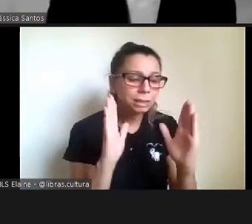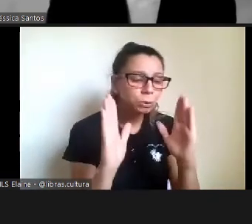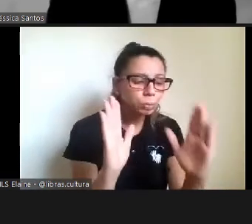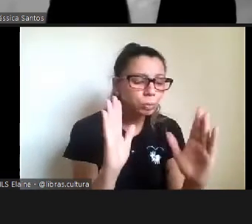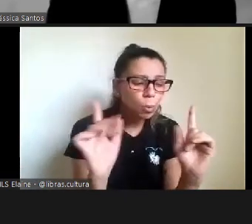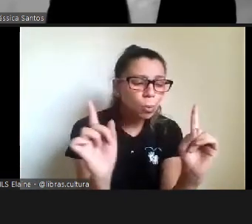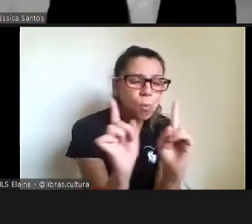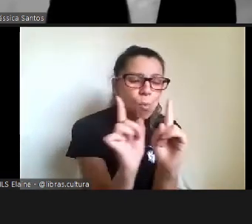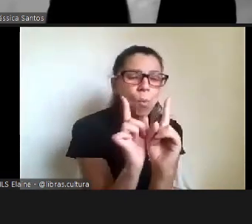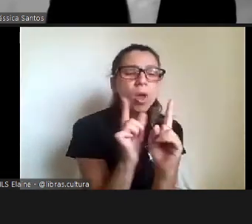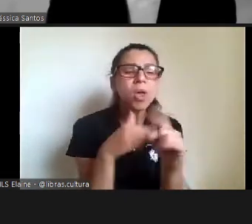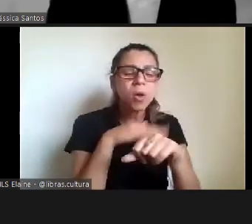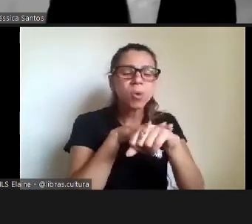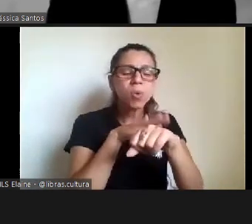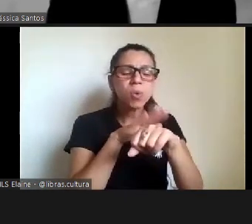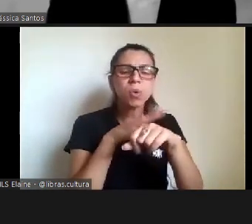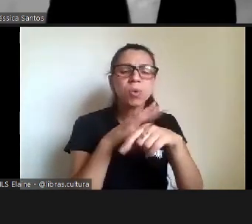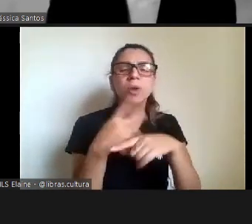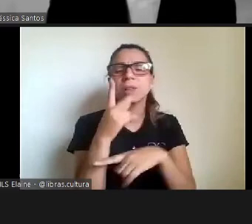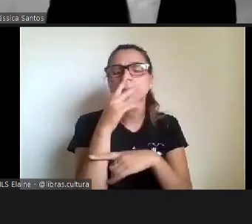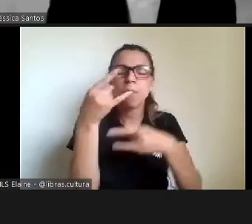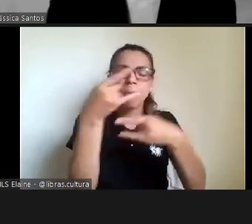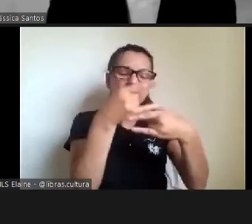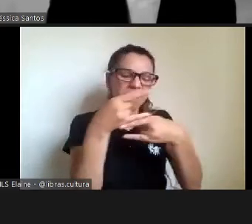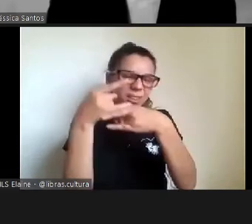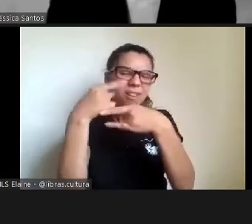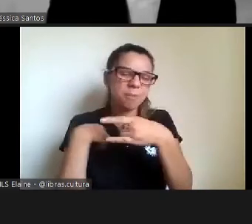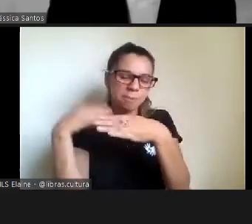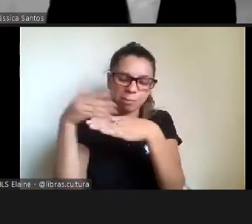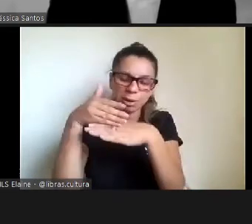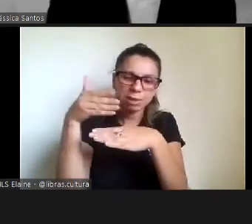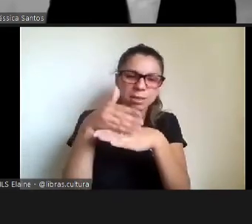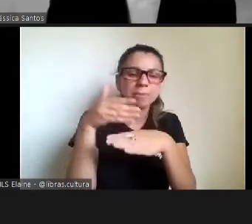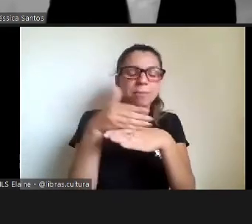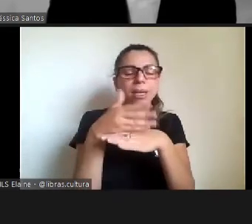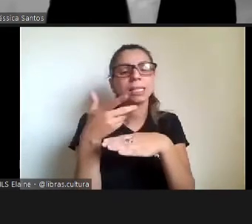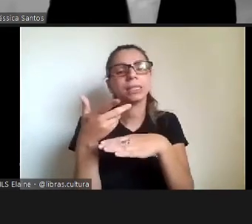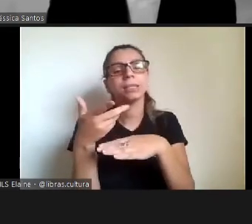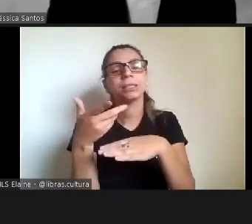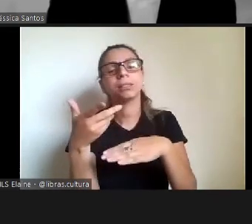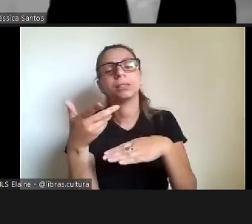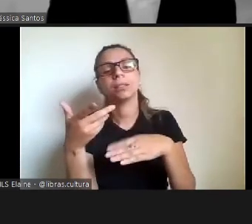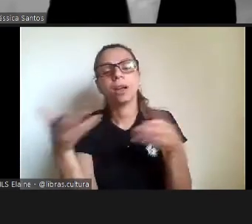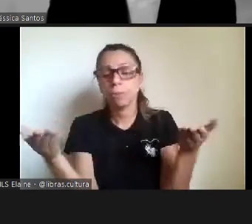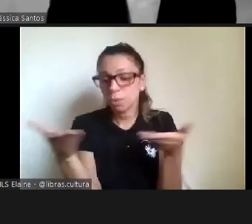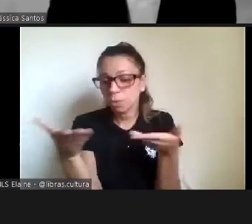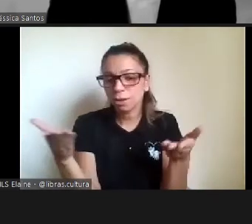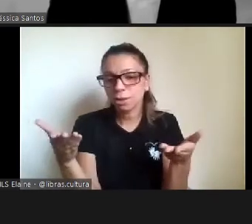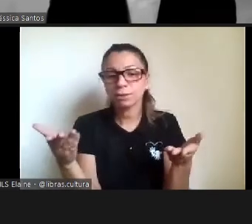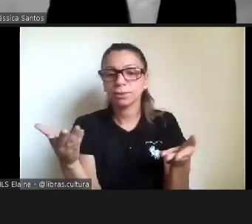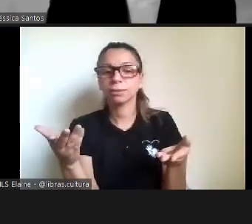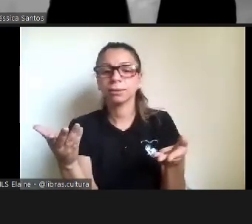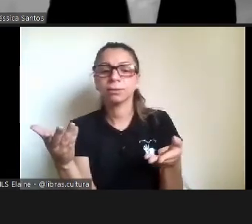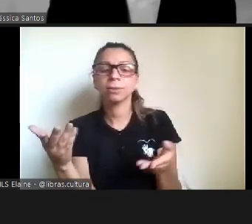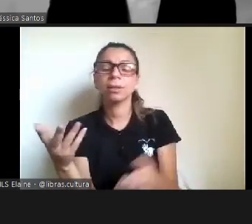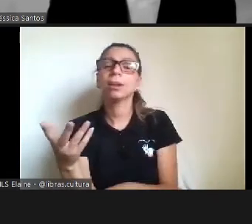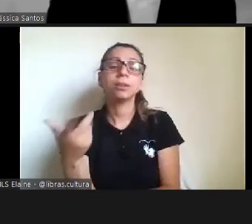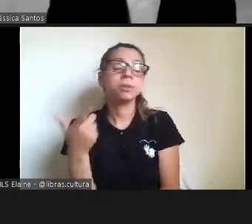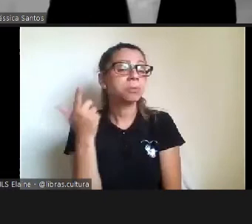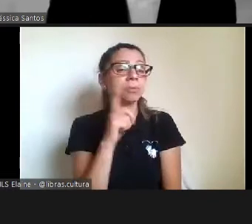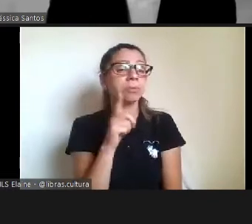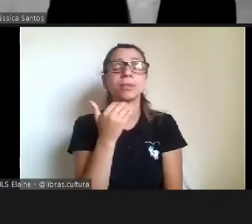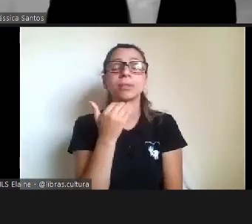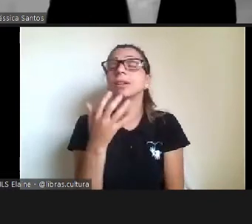nessas poucas lives que eu participei e nesses poucos momentos assim como esse agora, a gente consegue